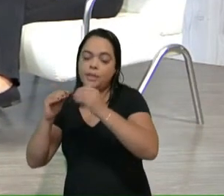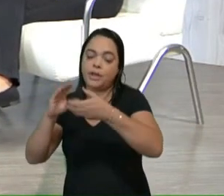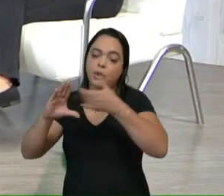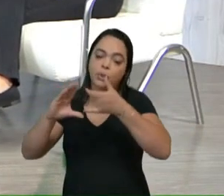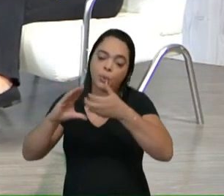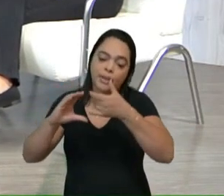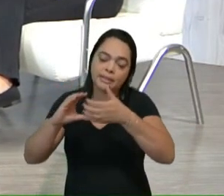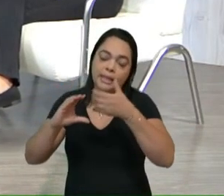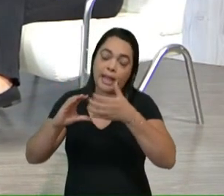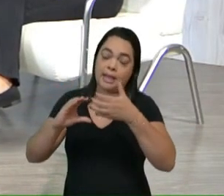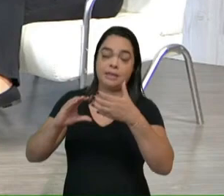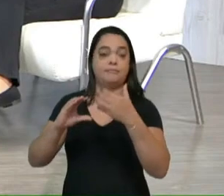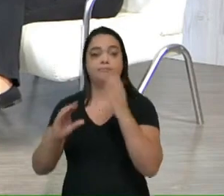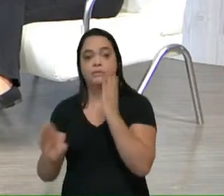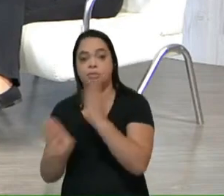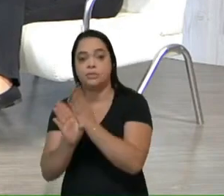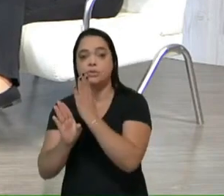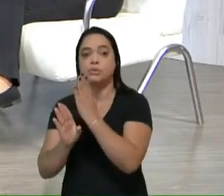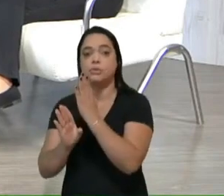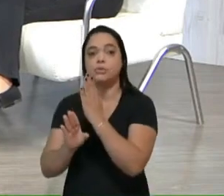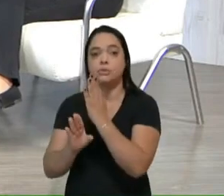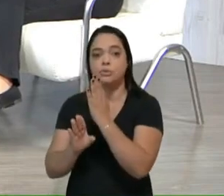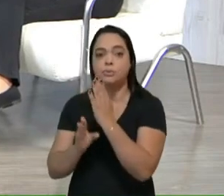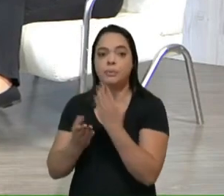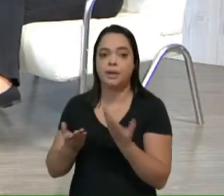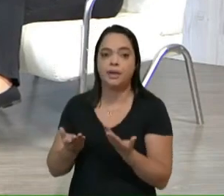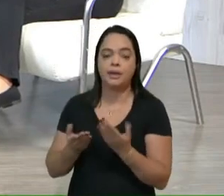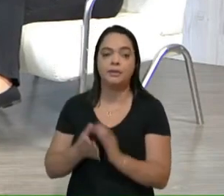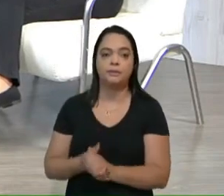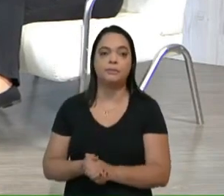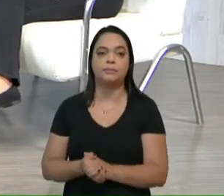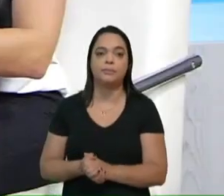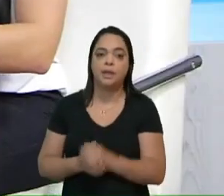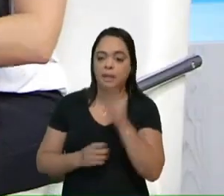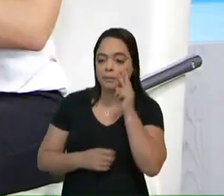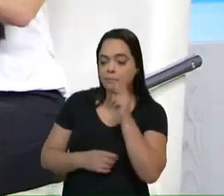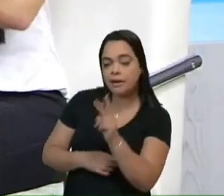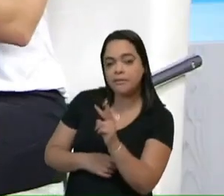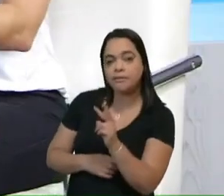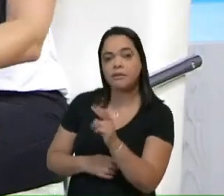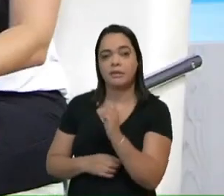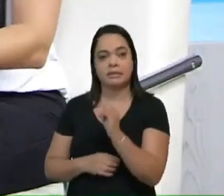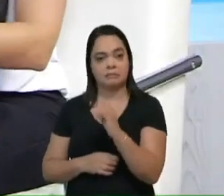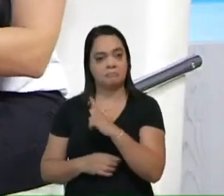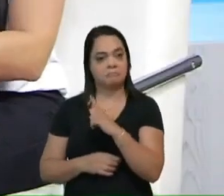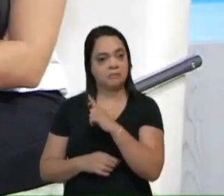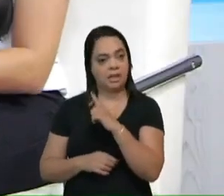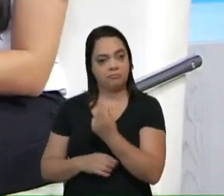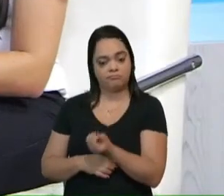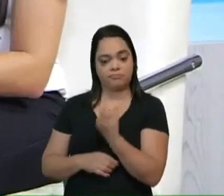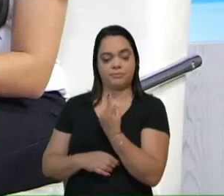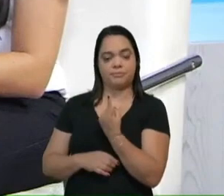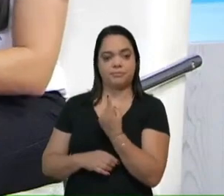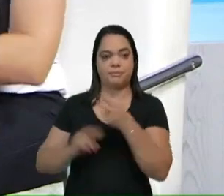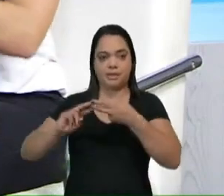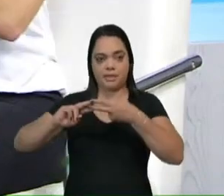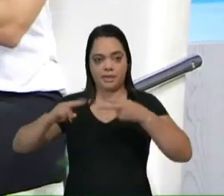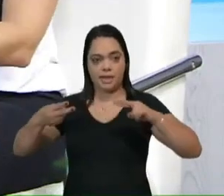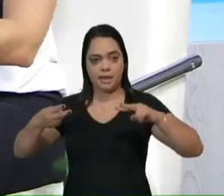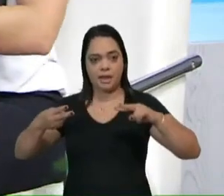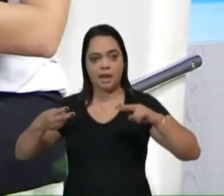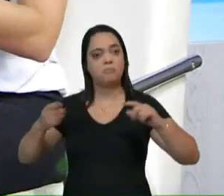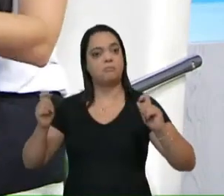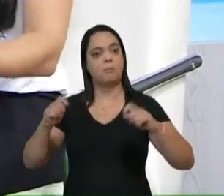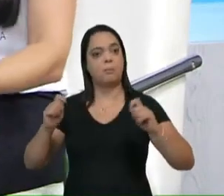de origem genética são são triados né para para verificar algum tipo de alteração no DNA que poderia